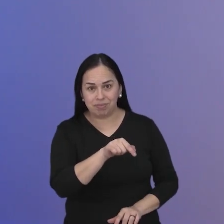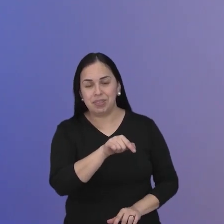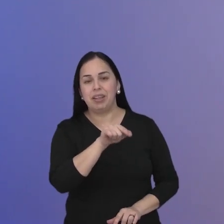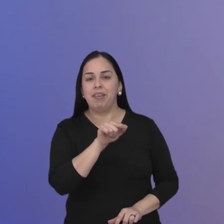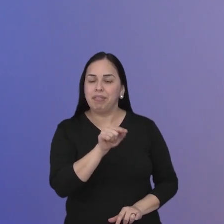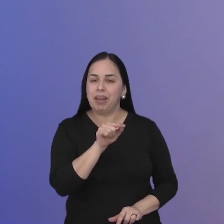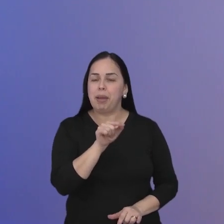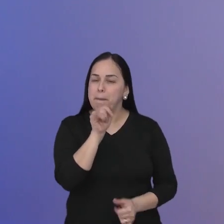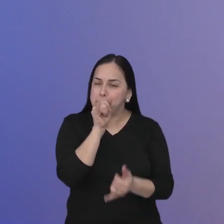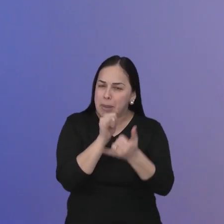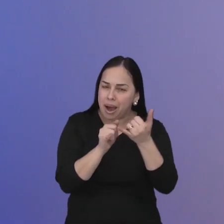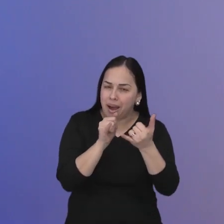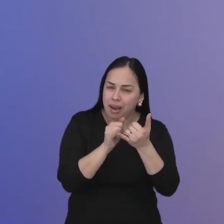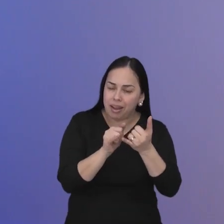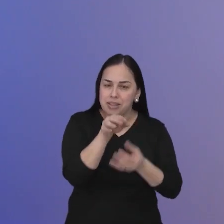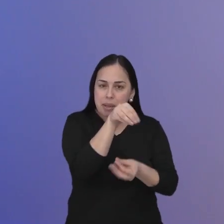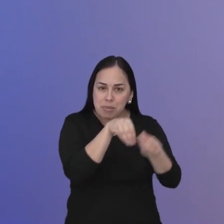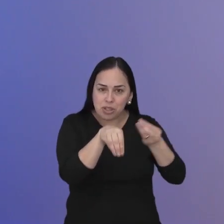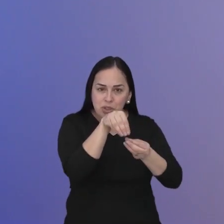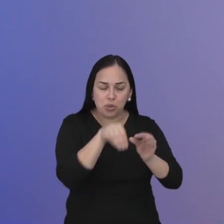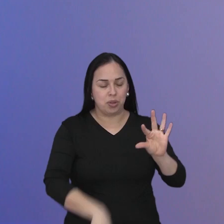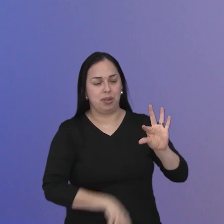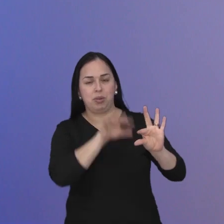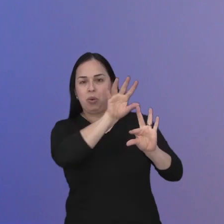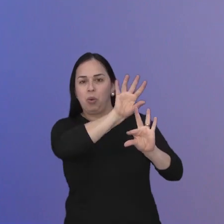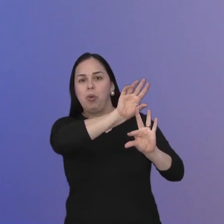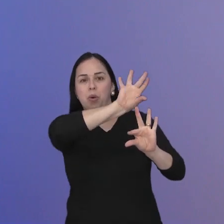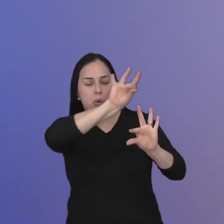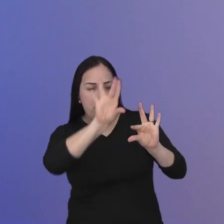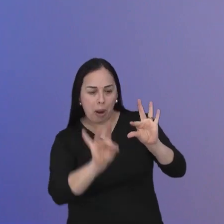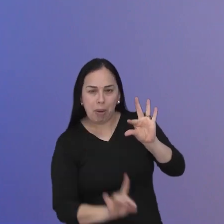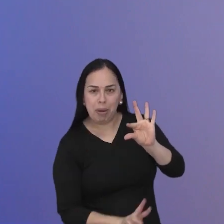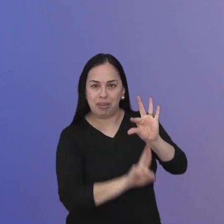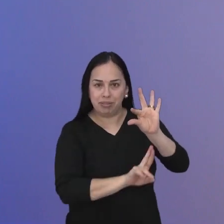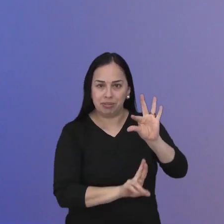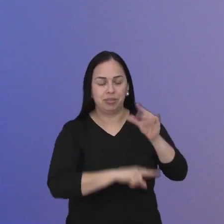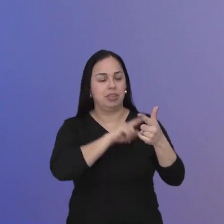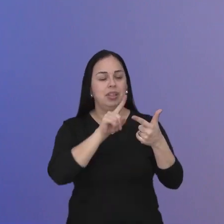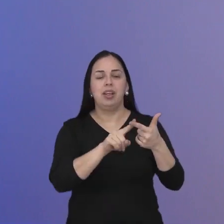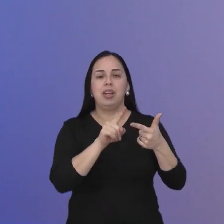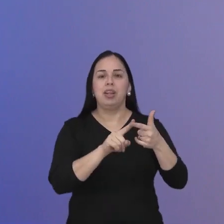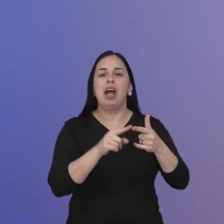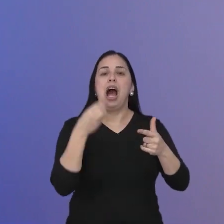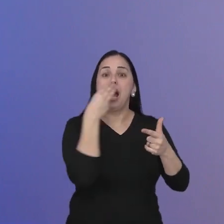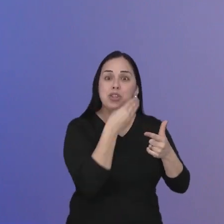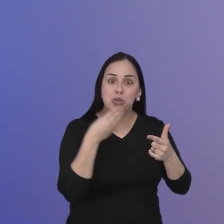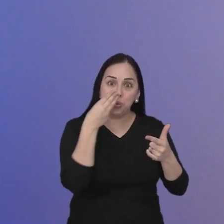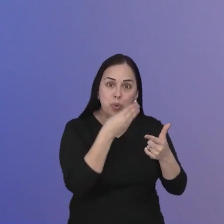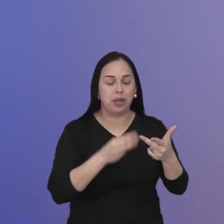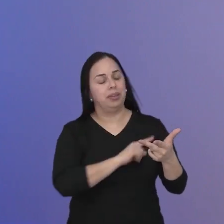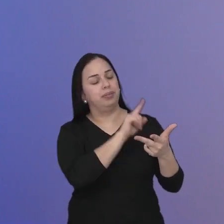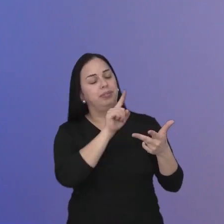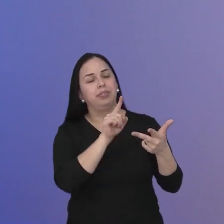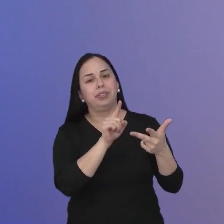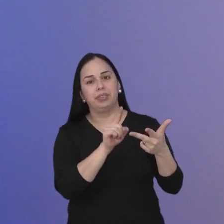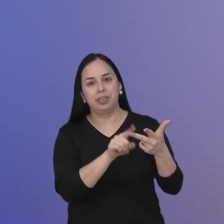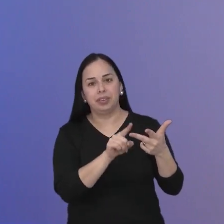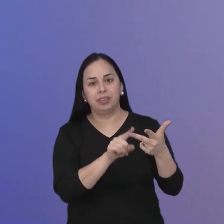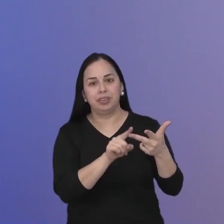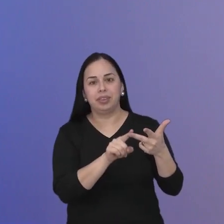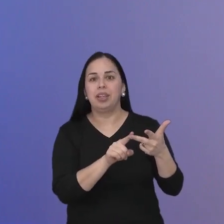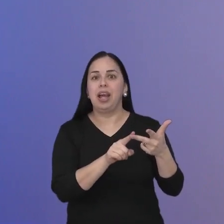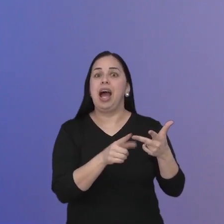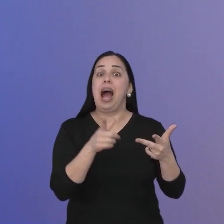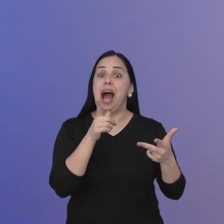ele assimila, né? Ele junta tanto a taurina quanto a cafeína, açúcar, que é super inflamatório,